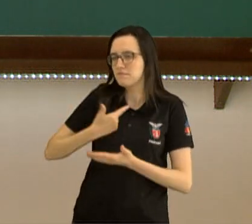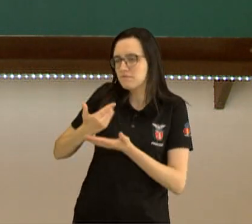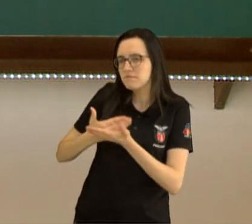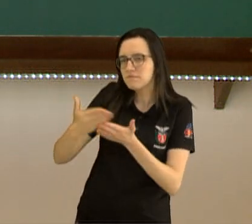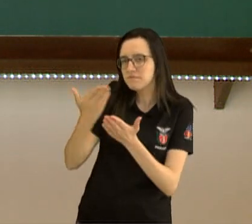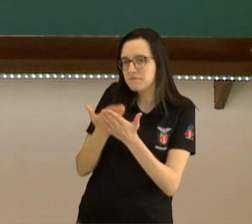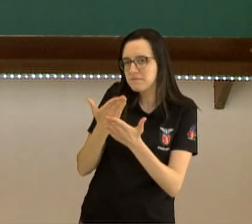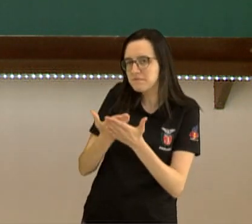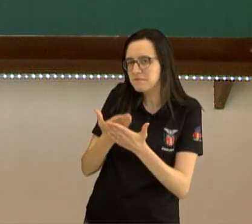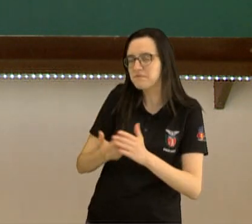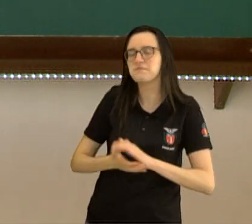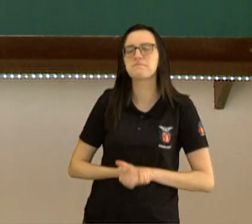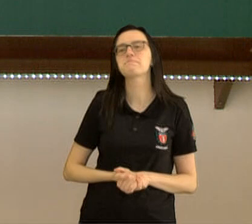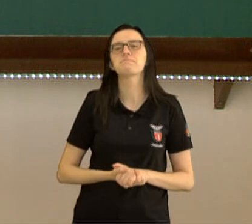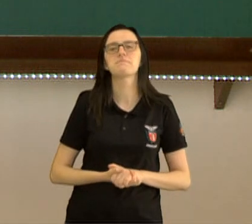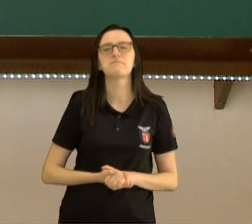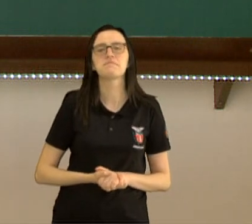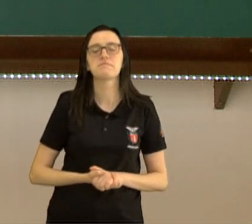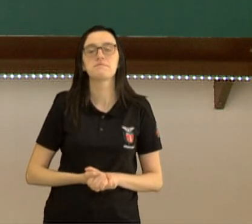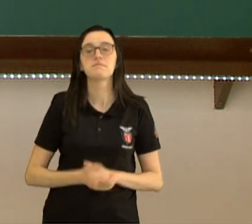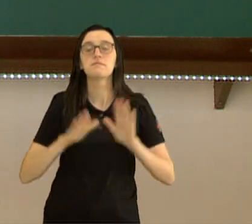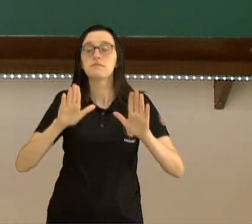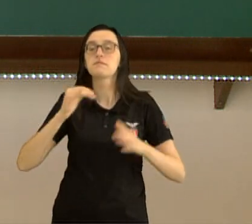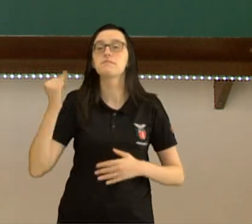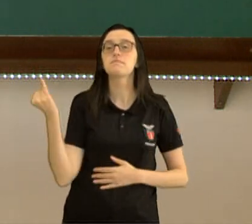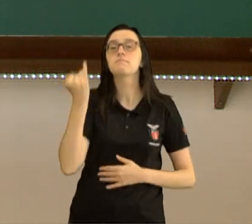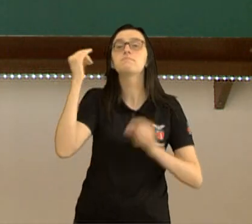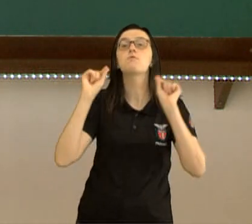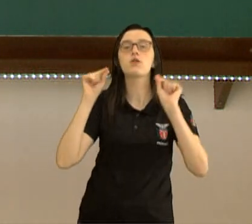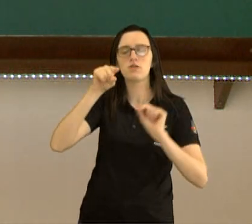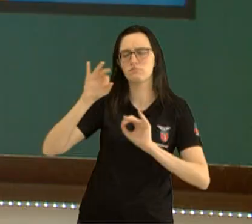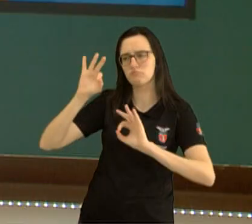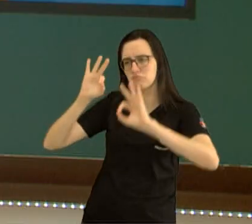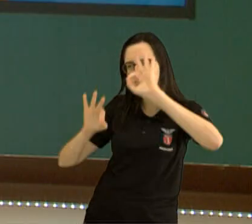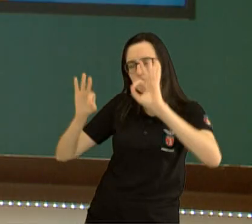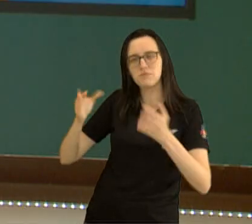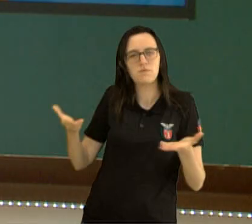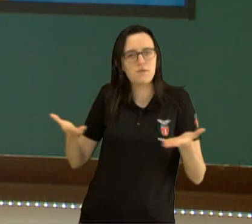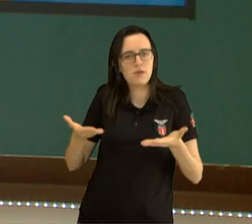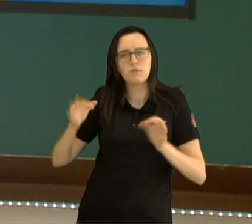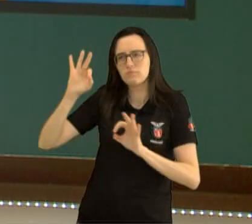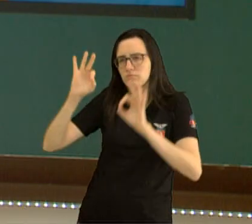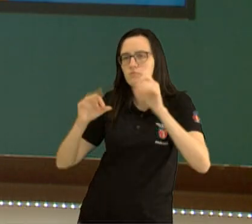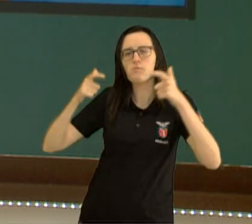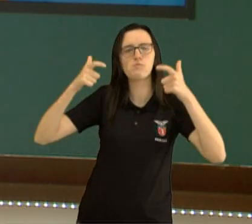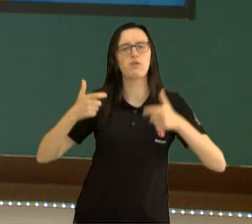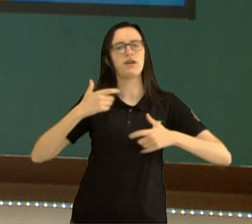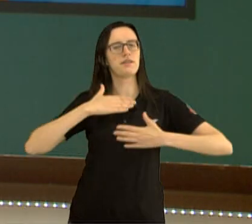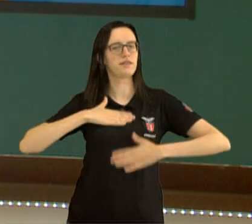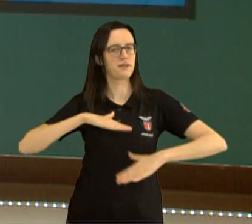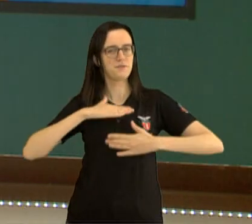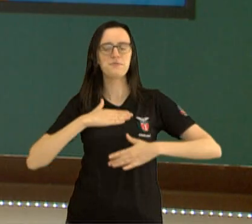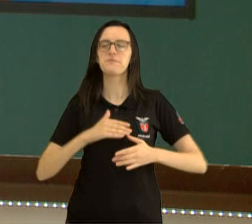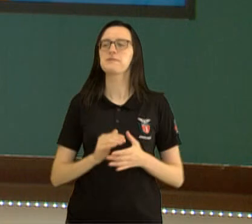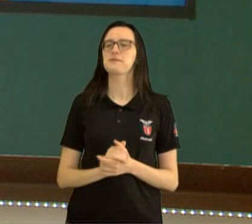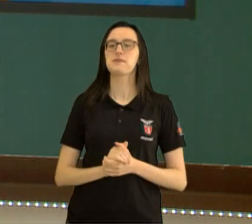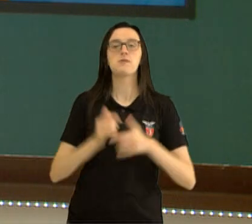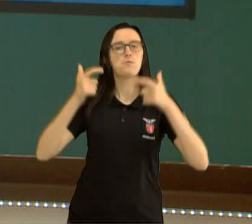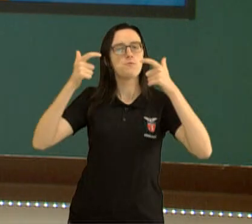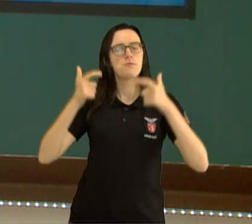Vamos iniciar então a nossa aula. Portanto, se organizem aí, tá? Um local tranquilo, um